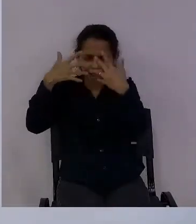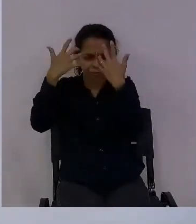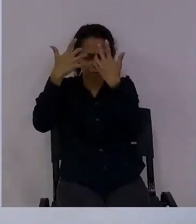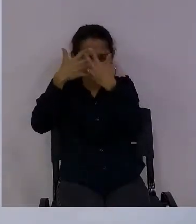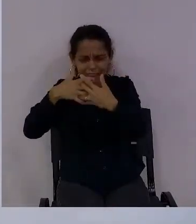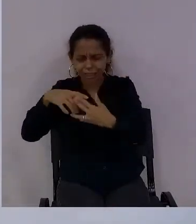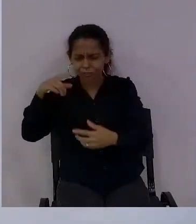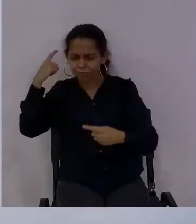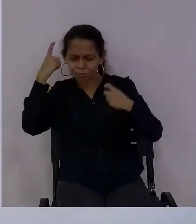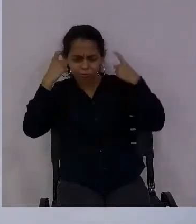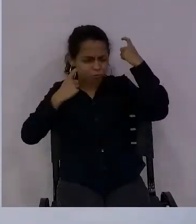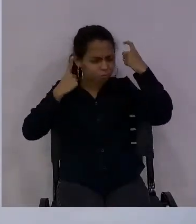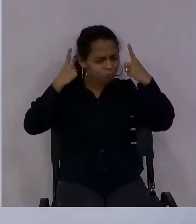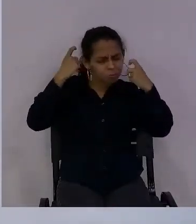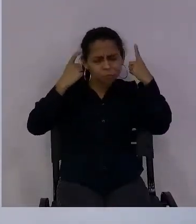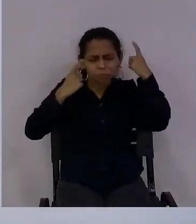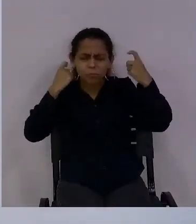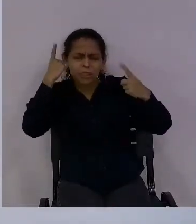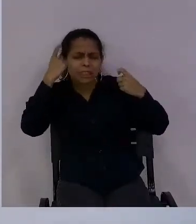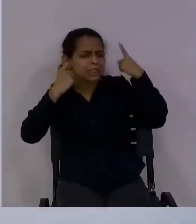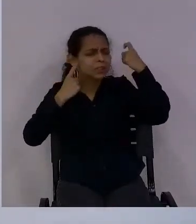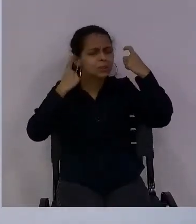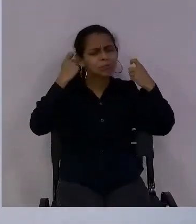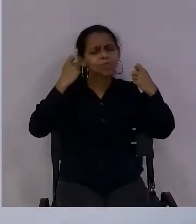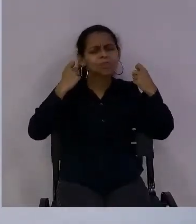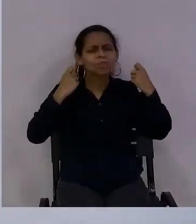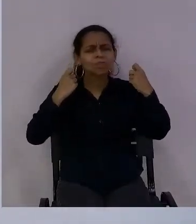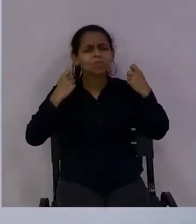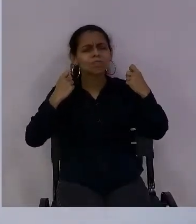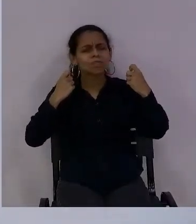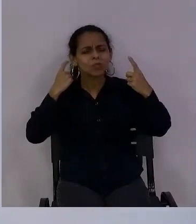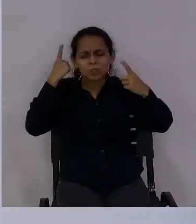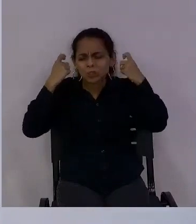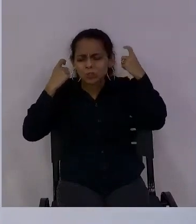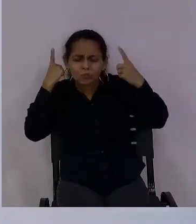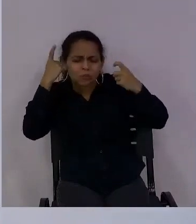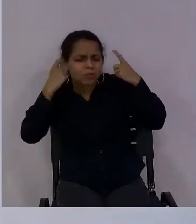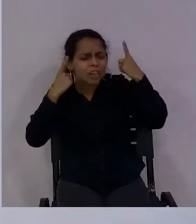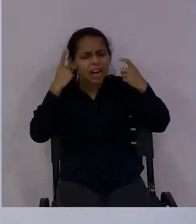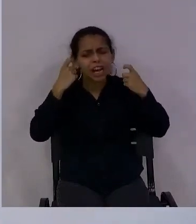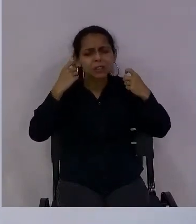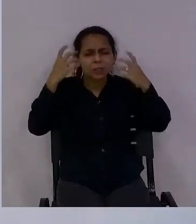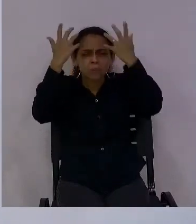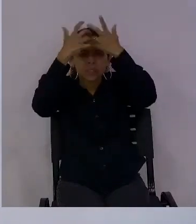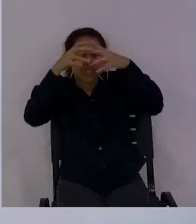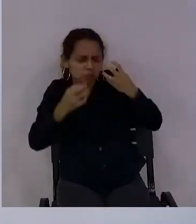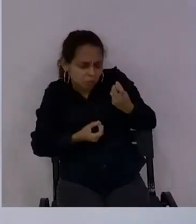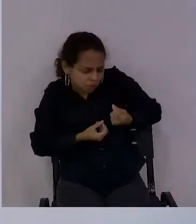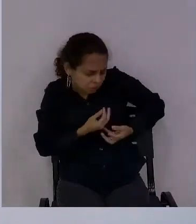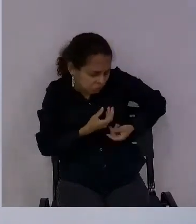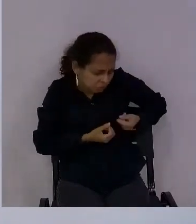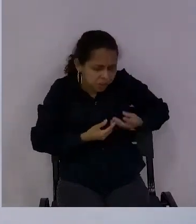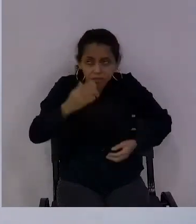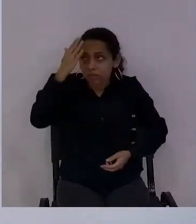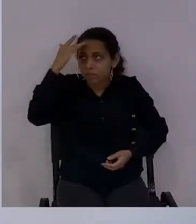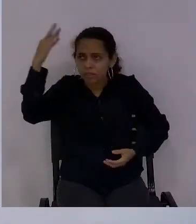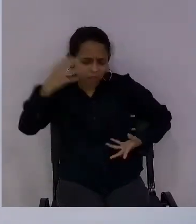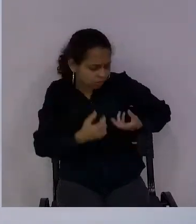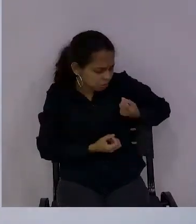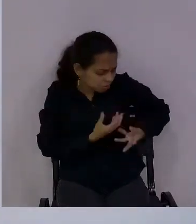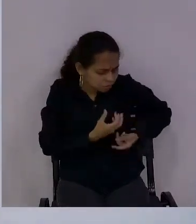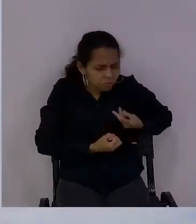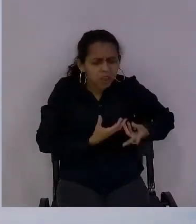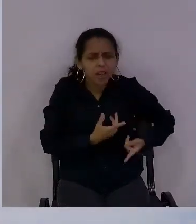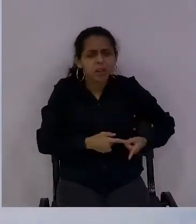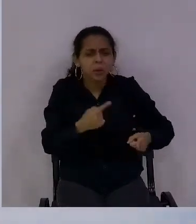mínima chance de salvação. Ele tinha pesadelos com o inferno, porque ele considerava os